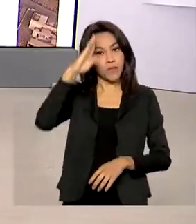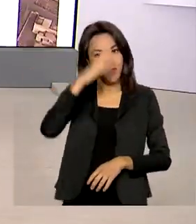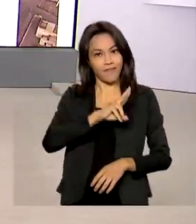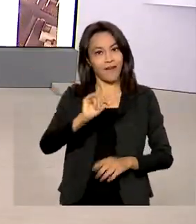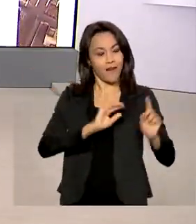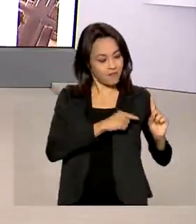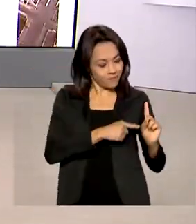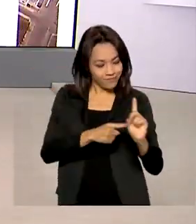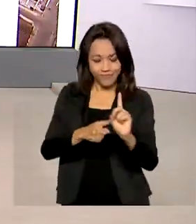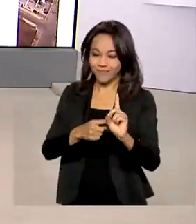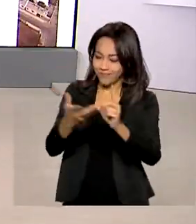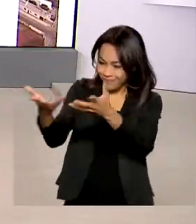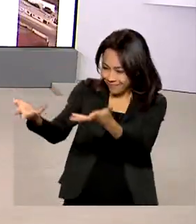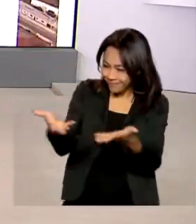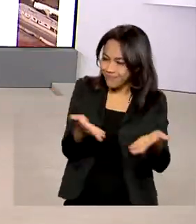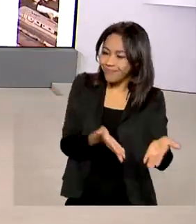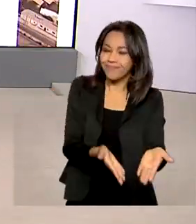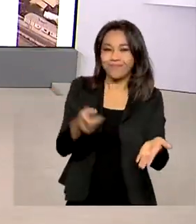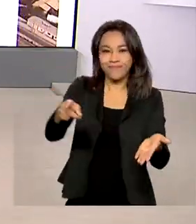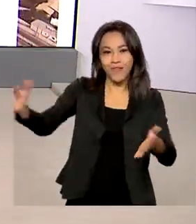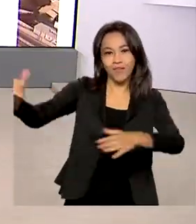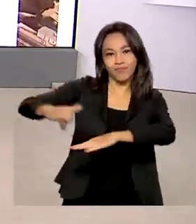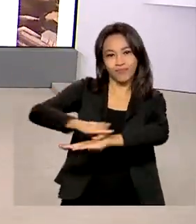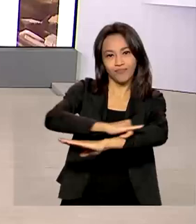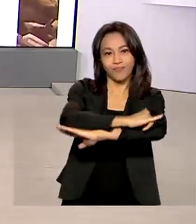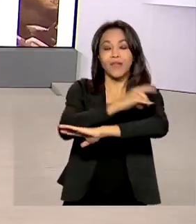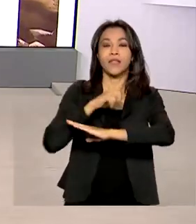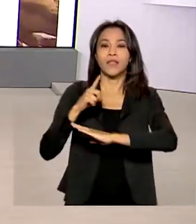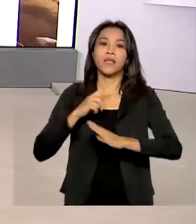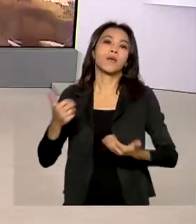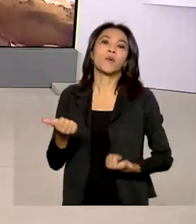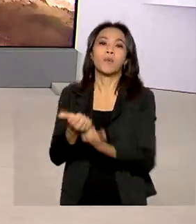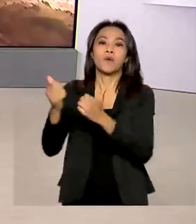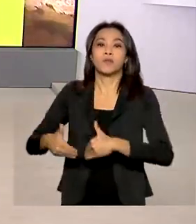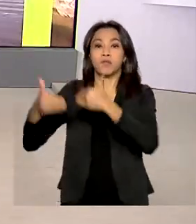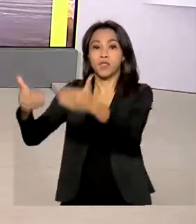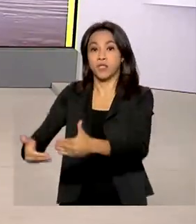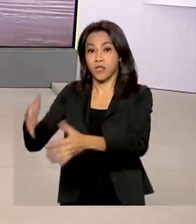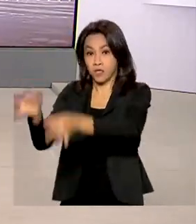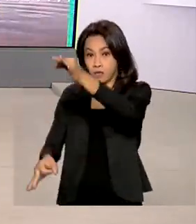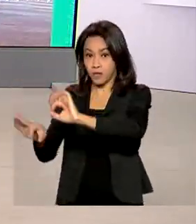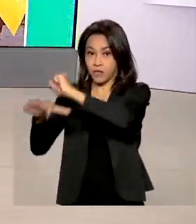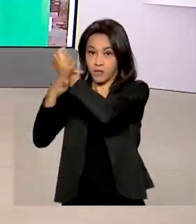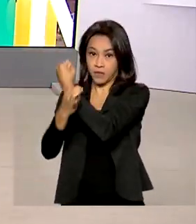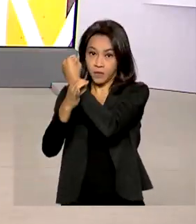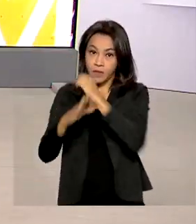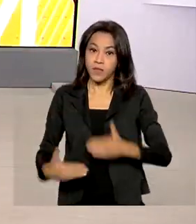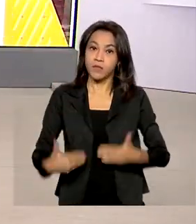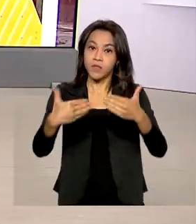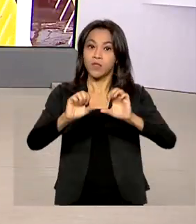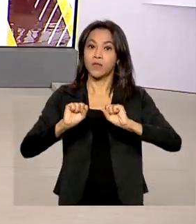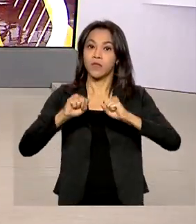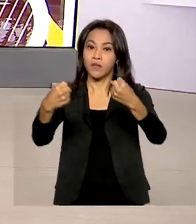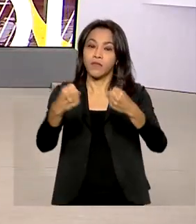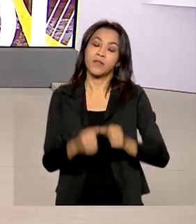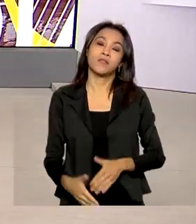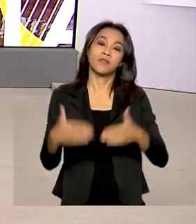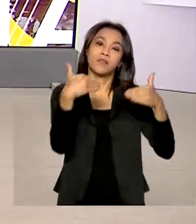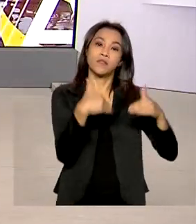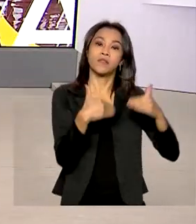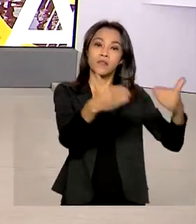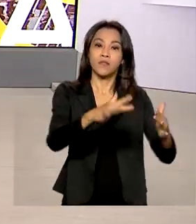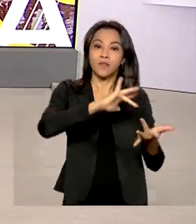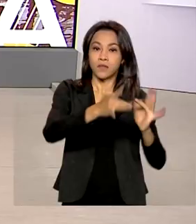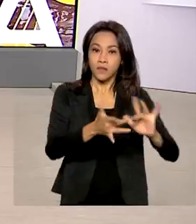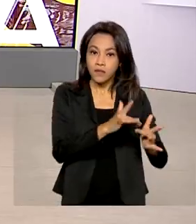recebê-los na base aérea. A operação envolve os Ministérios da Justiça e Segurança Pública, Defesa, Relações Exteriores